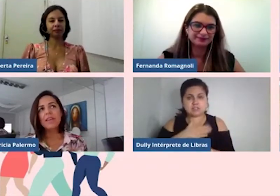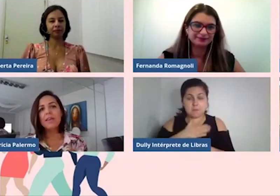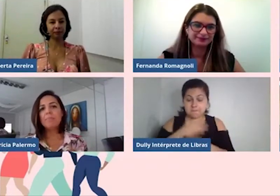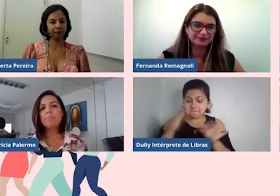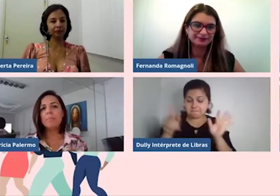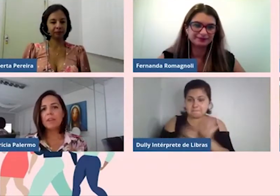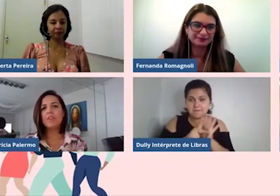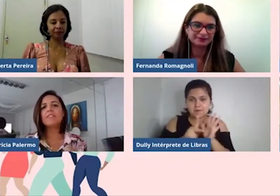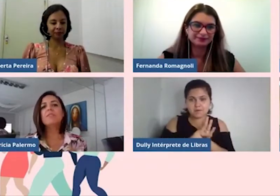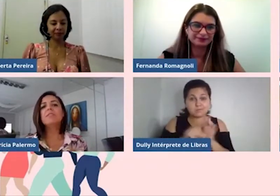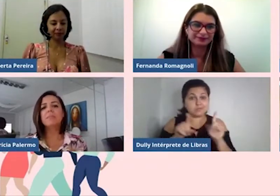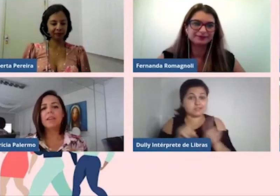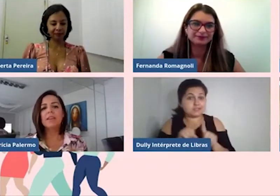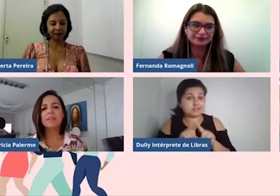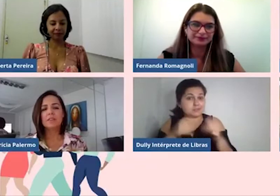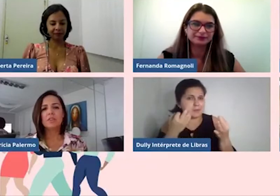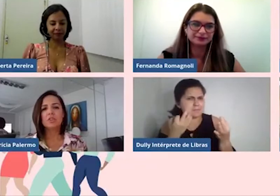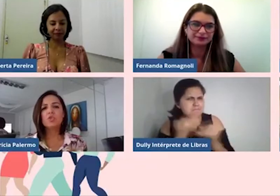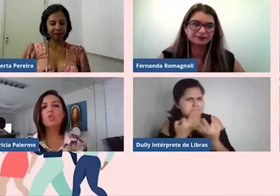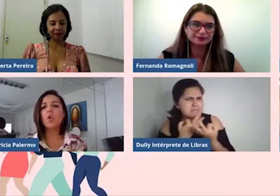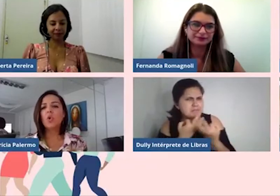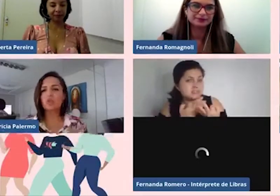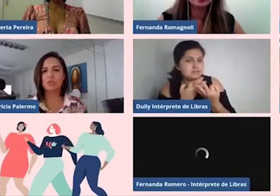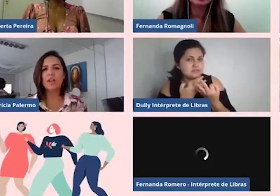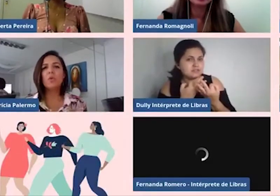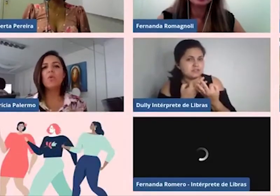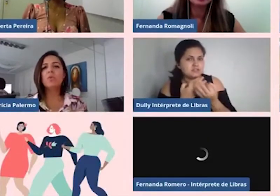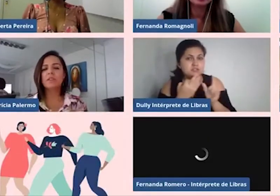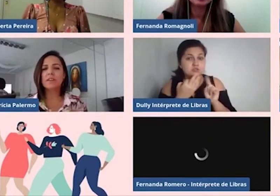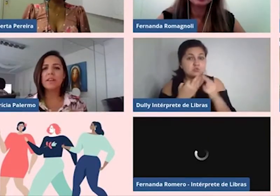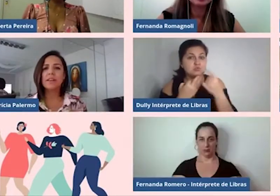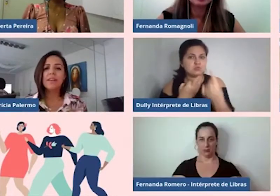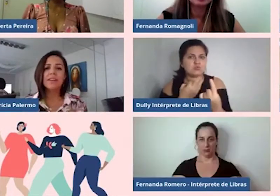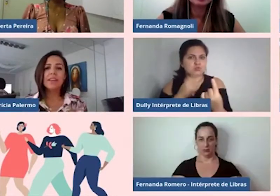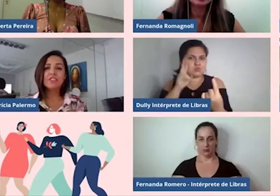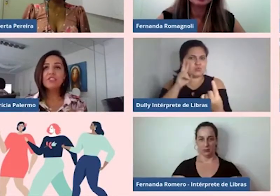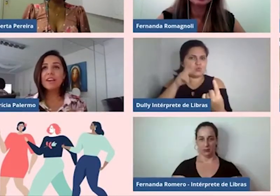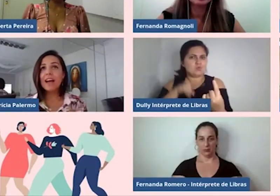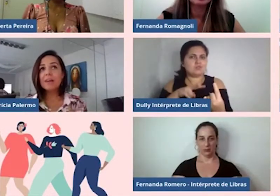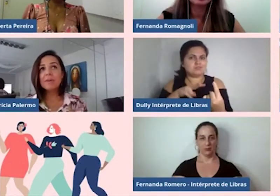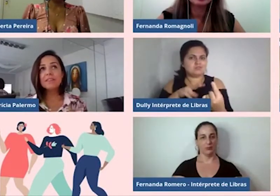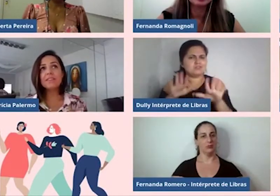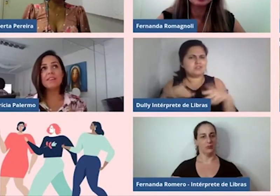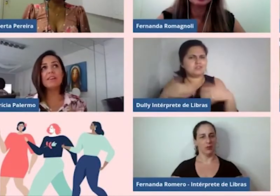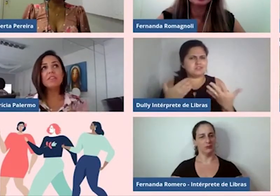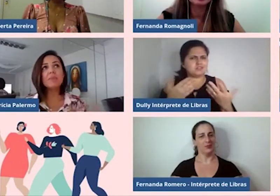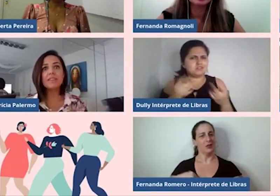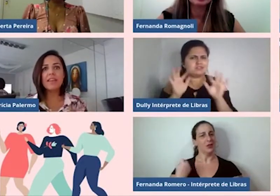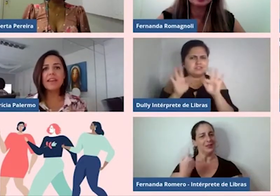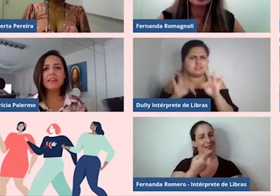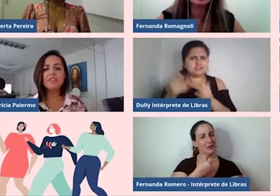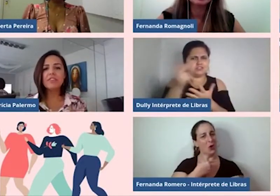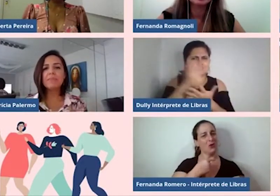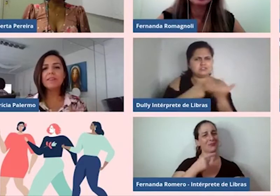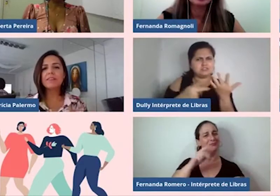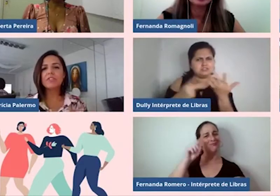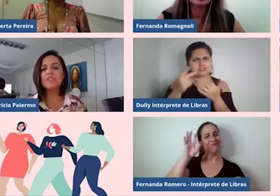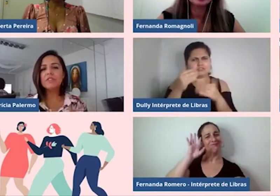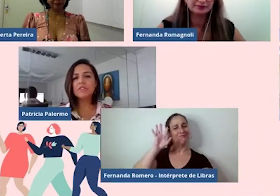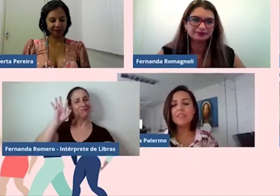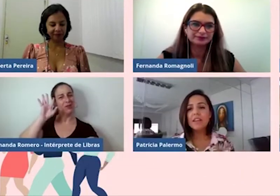mesmas e perfeição também no outro, na outra, né? E a gente acaba desenhando uma série